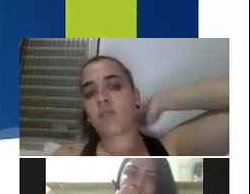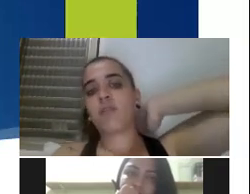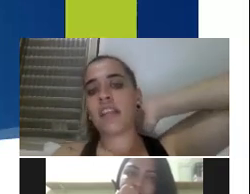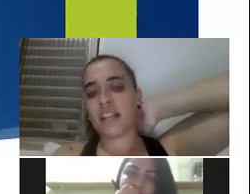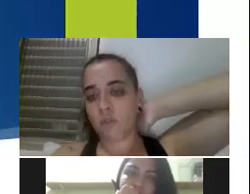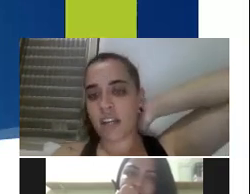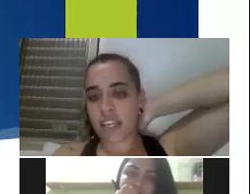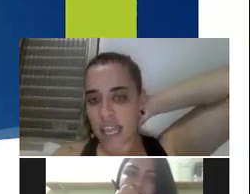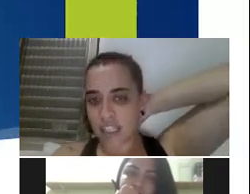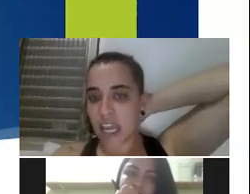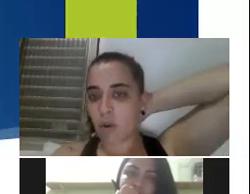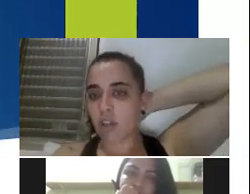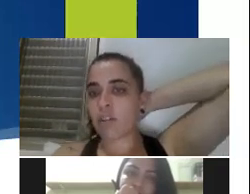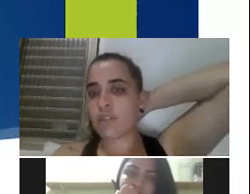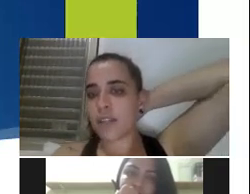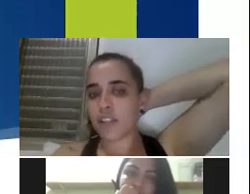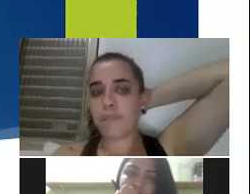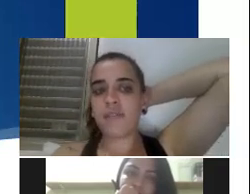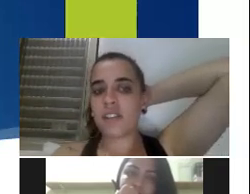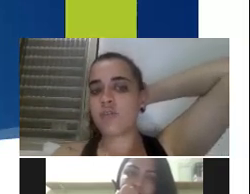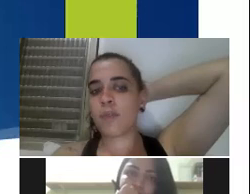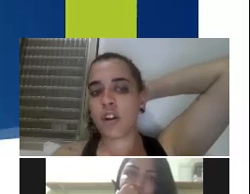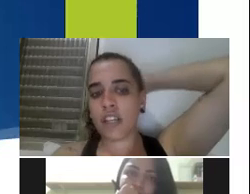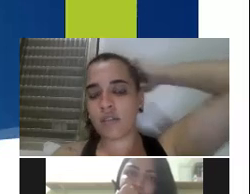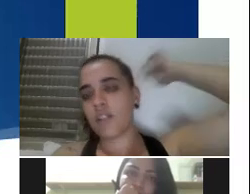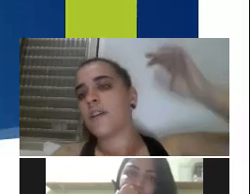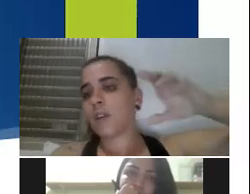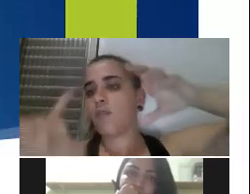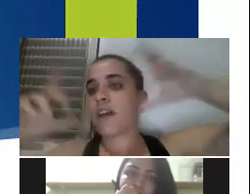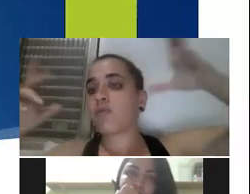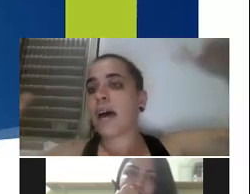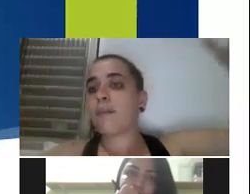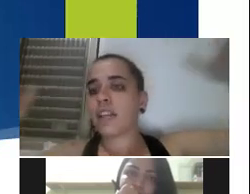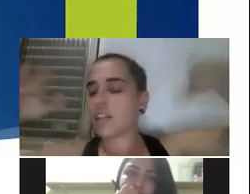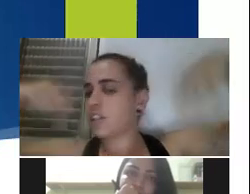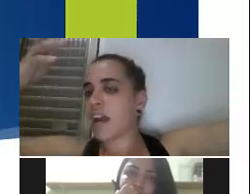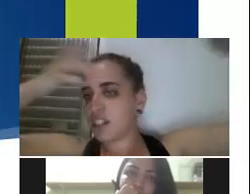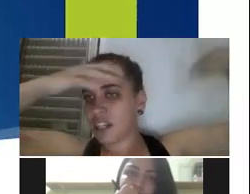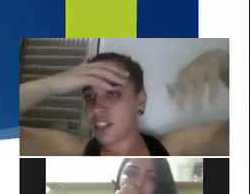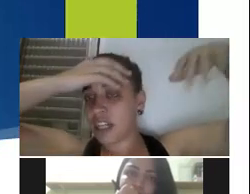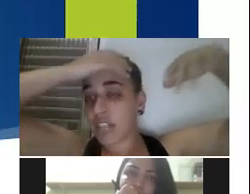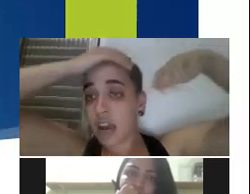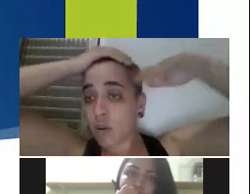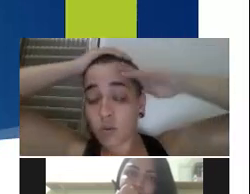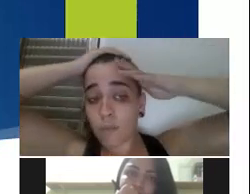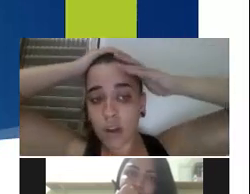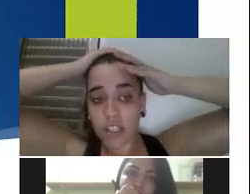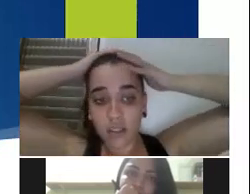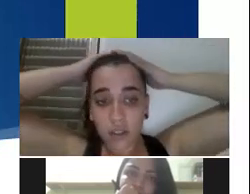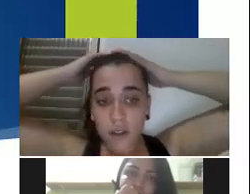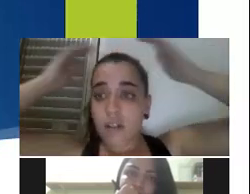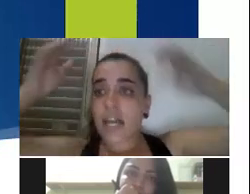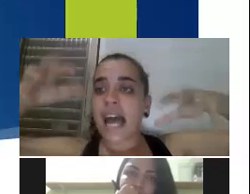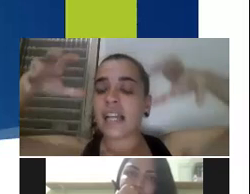para ser concretada, de acordo com as dimensões previstas no projeto. Então, faz o tamanho desse radier de acordo com o